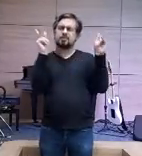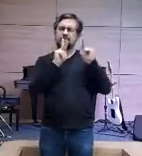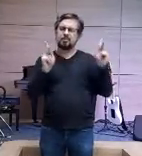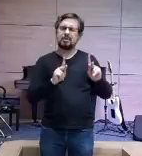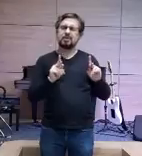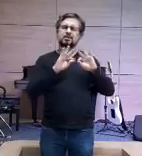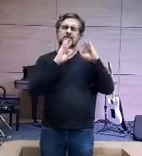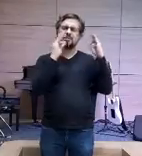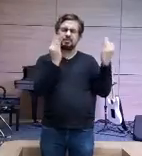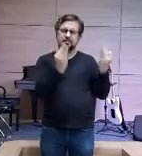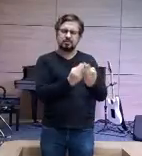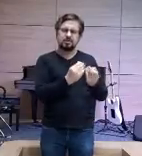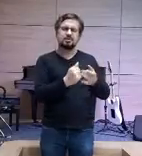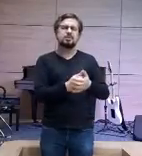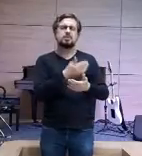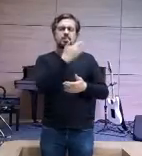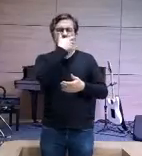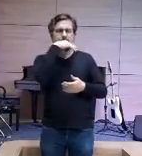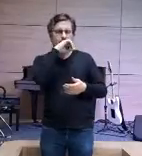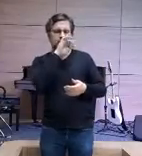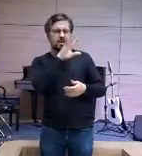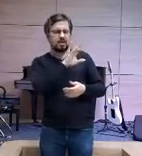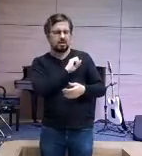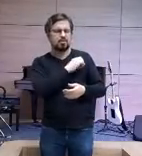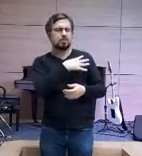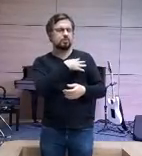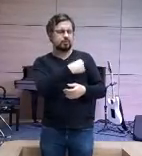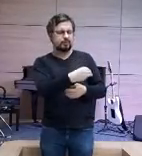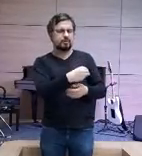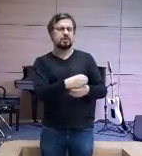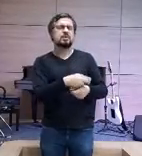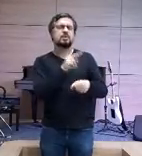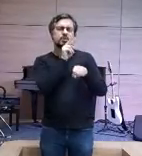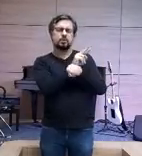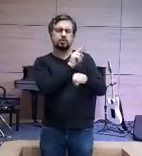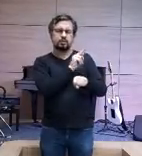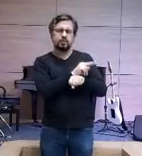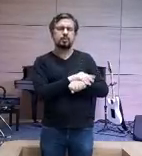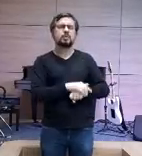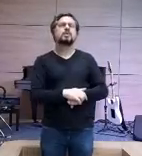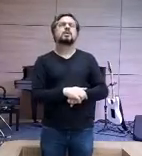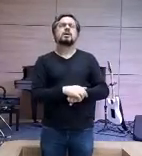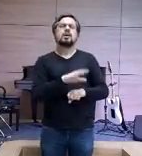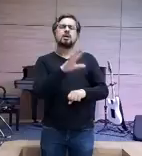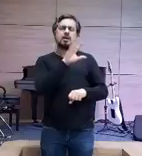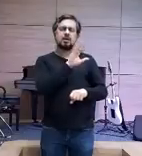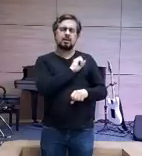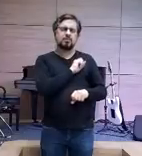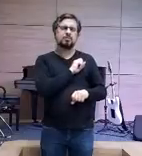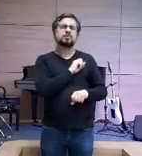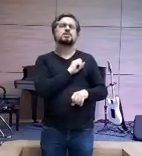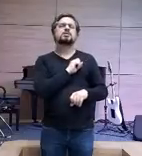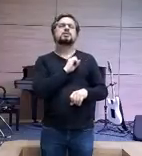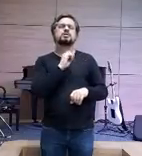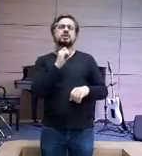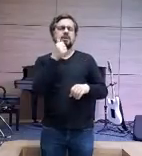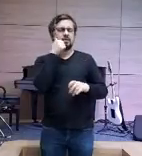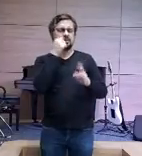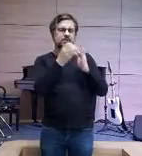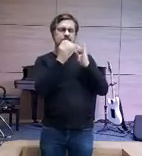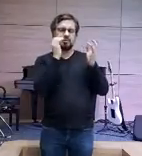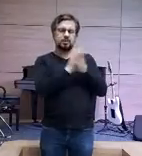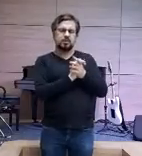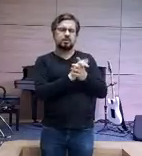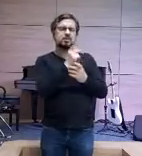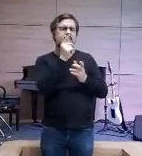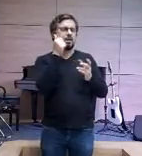paz nos lares e os pais Ames totalmente seus filhos em cuidados mas que ama e principalmente as suas esposas